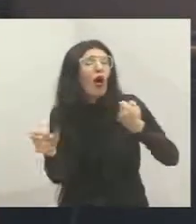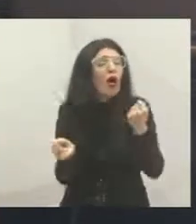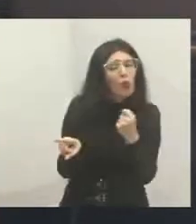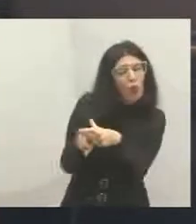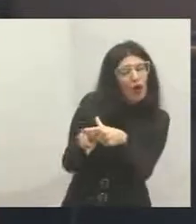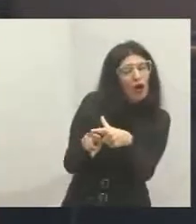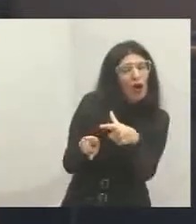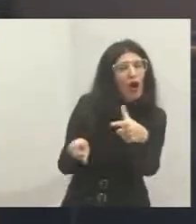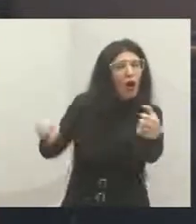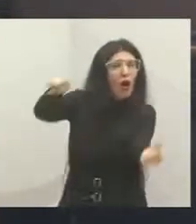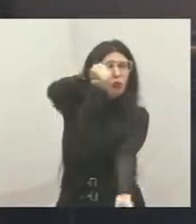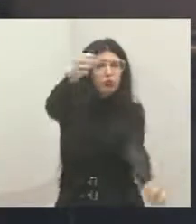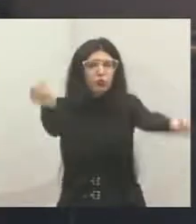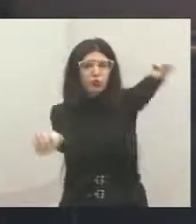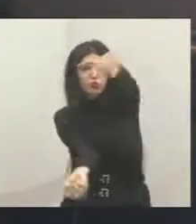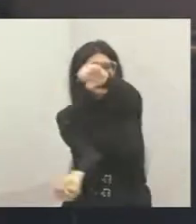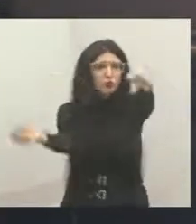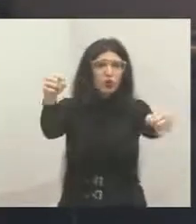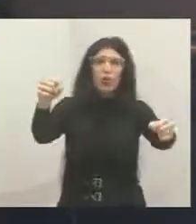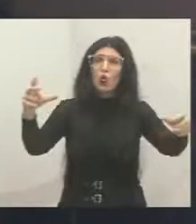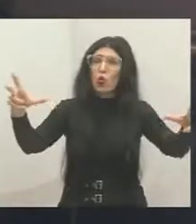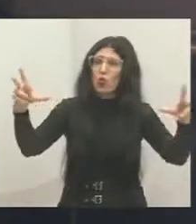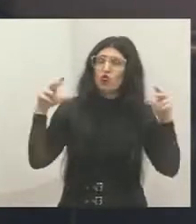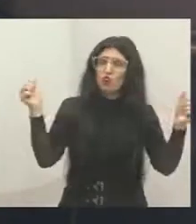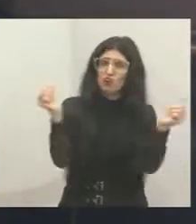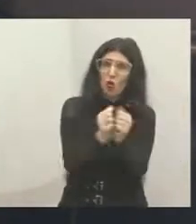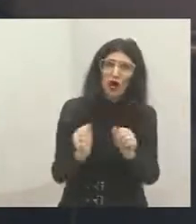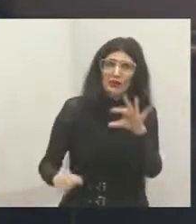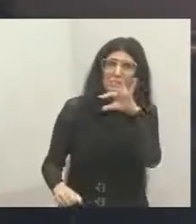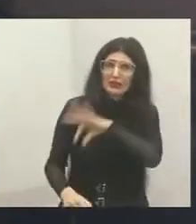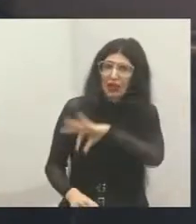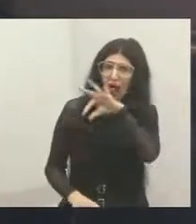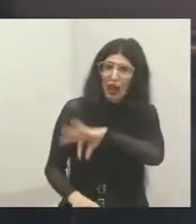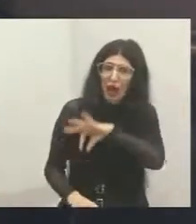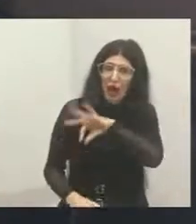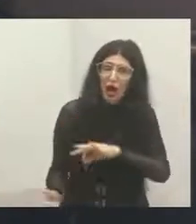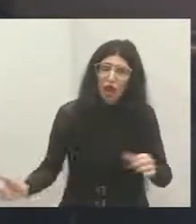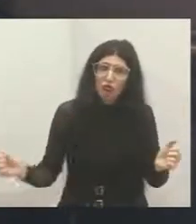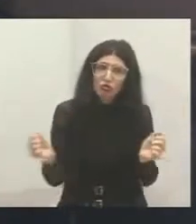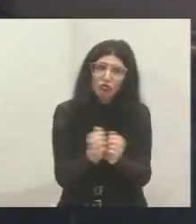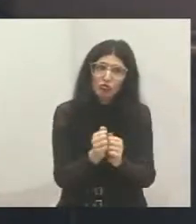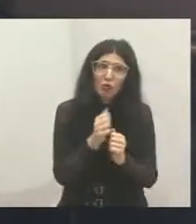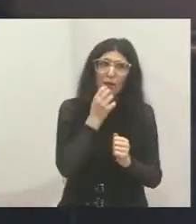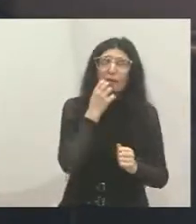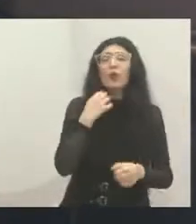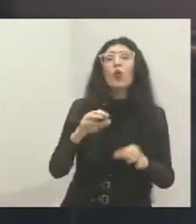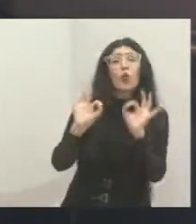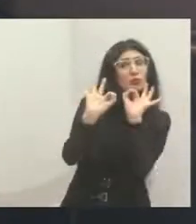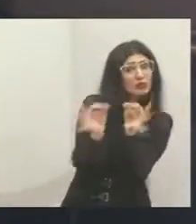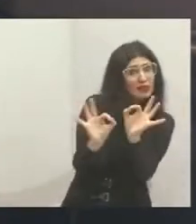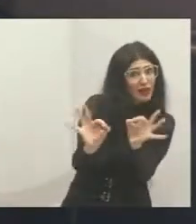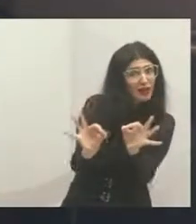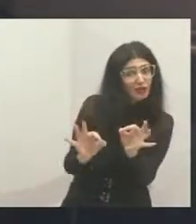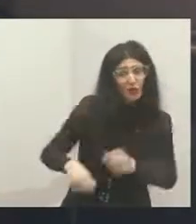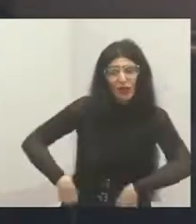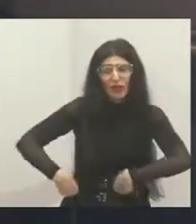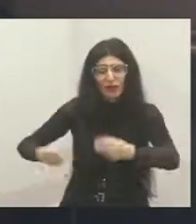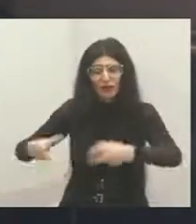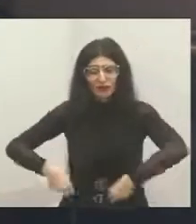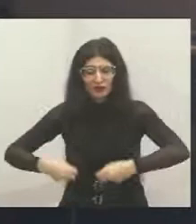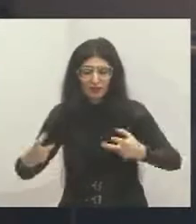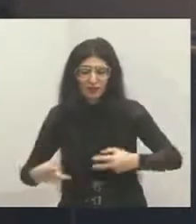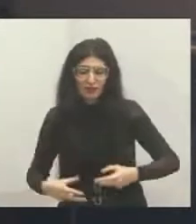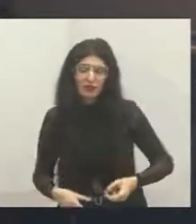carro com motorista. O salário desse motorista deveria constar como despesa de pessoal, não